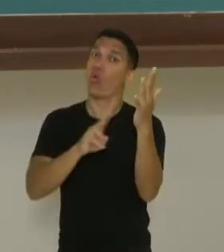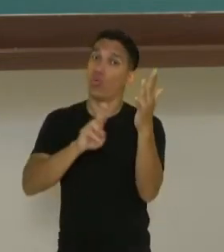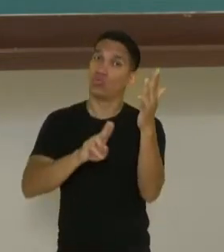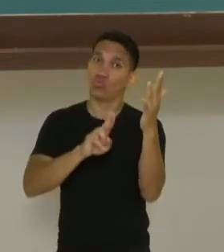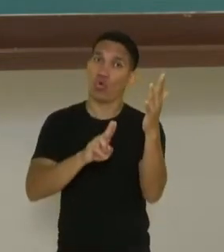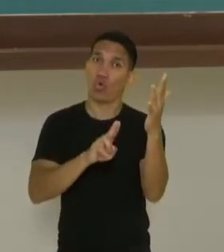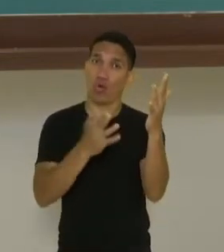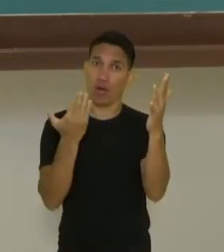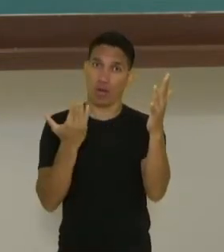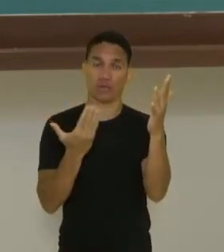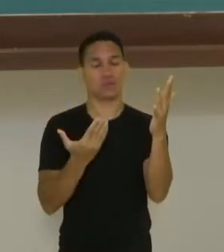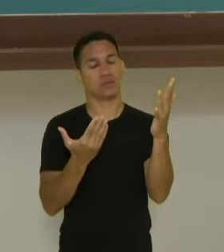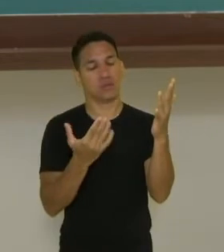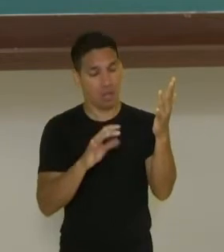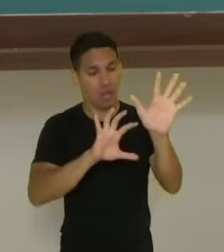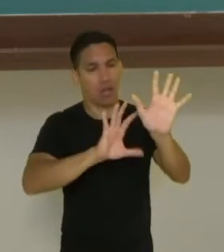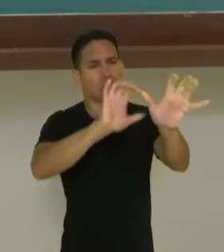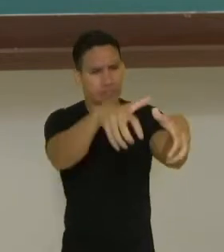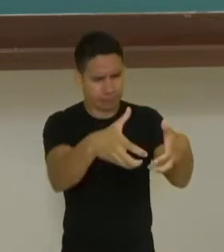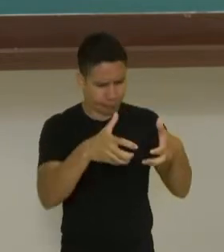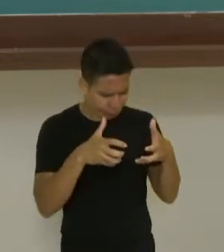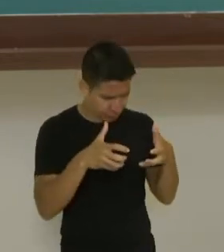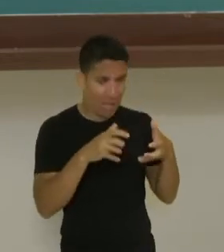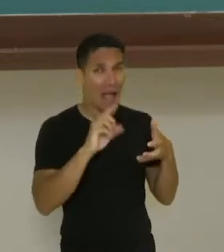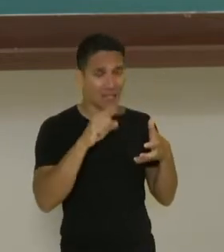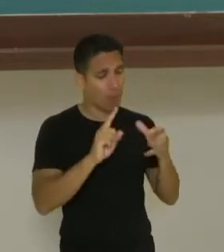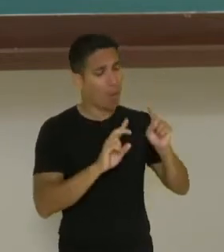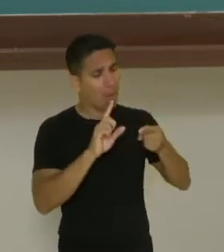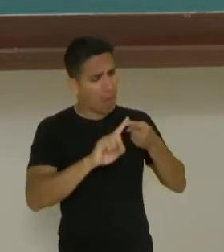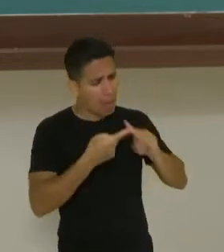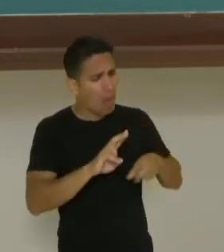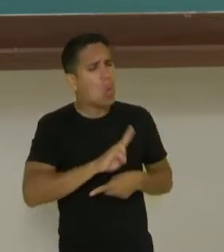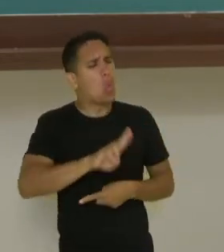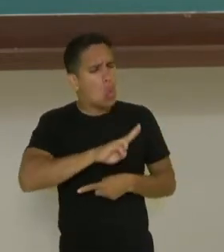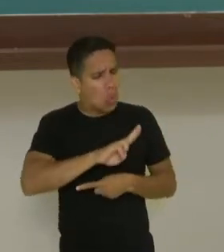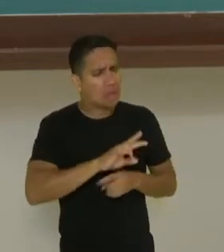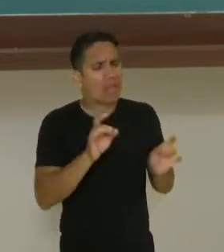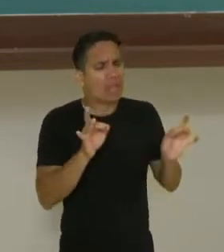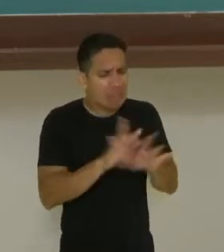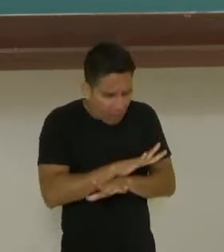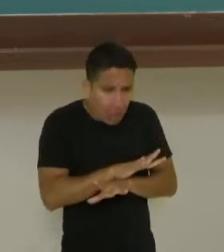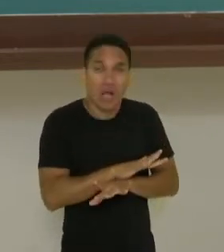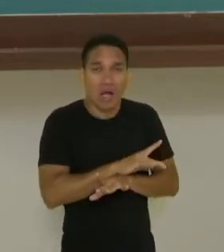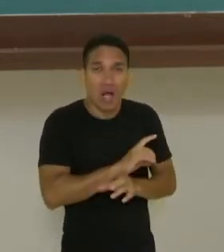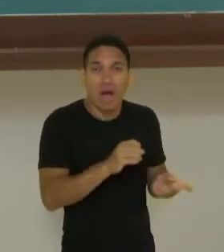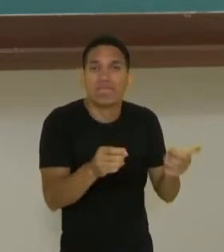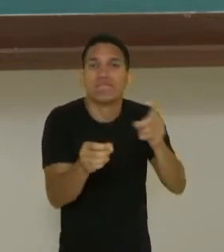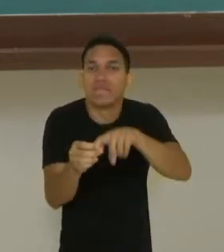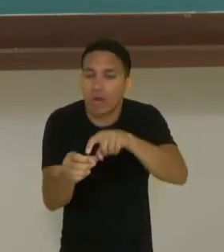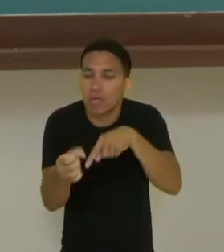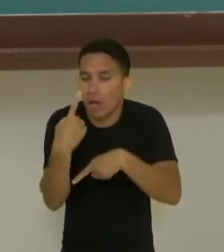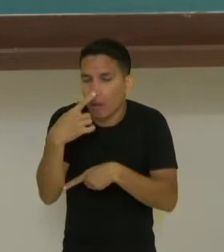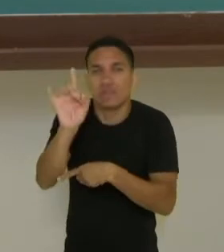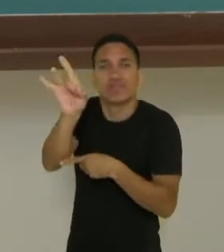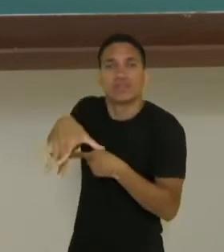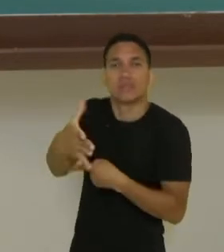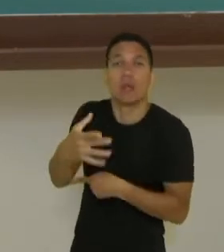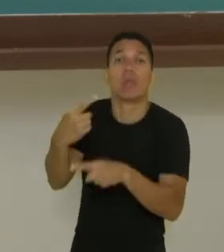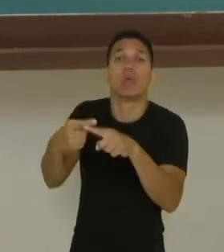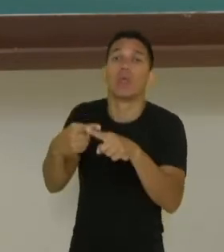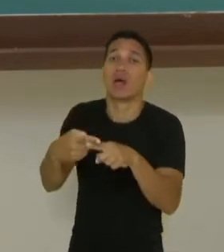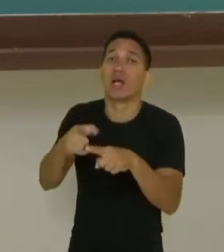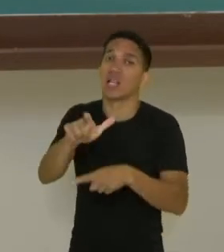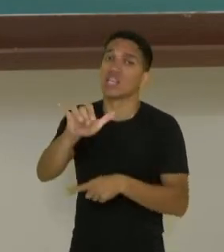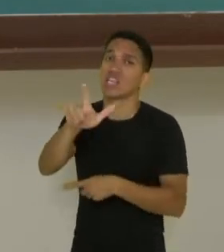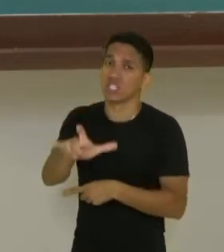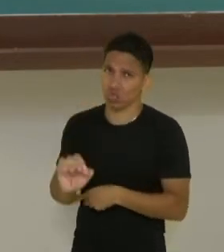ser produzido e depois ele vai voltar para o meio ambiente. Porque o lixo que você produz, ele não desaparece quando